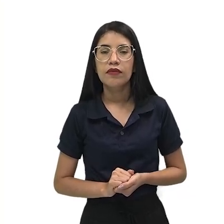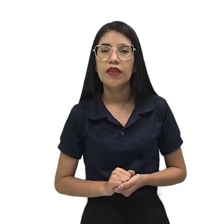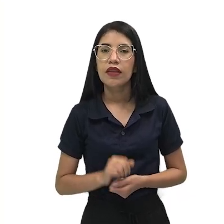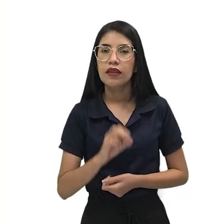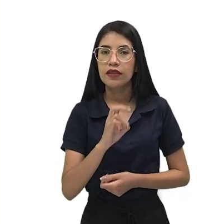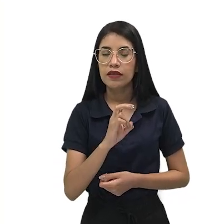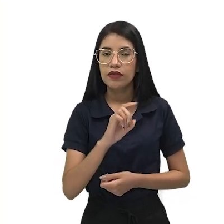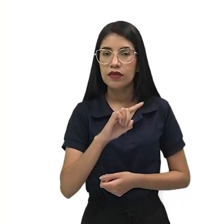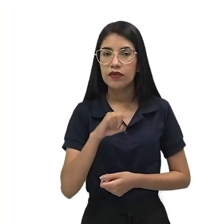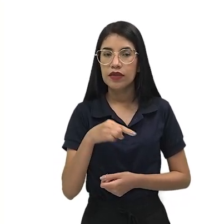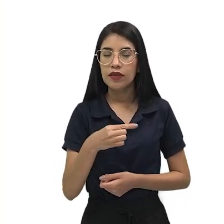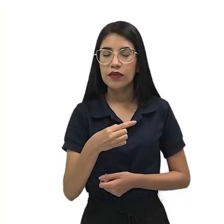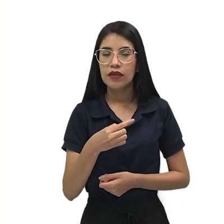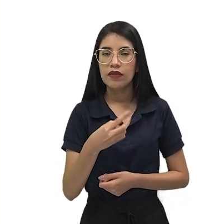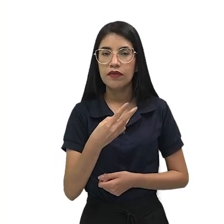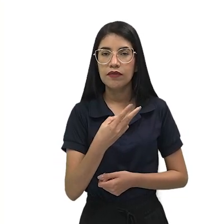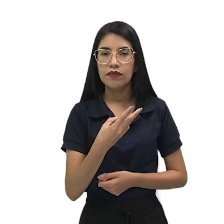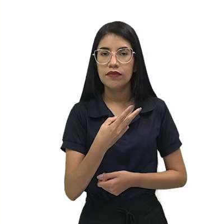5,23.